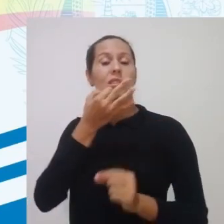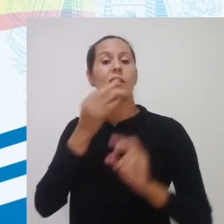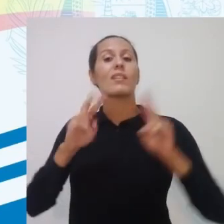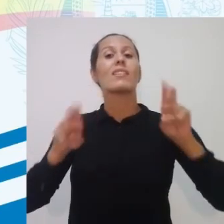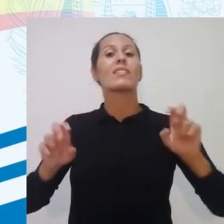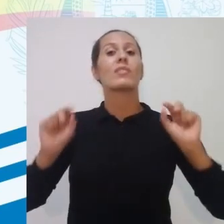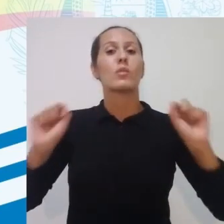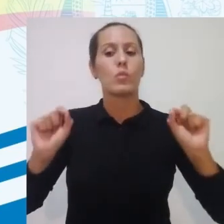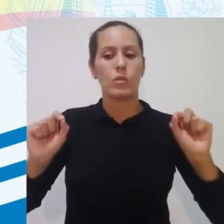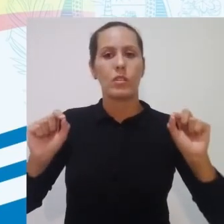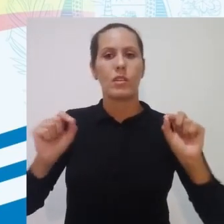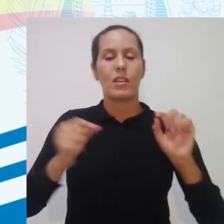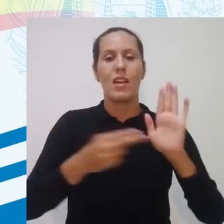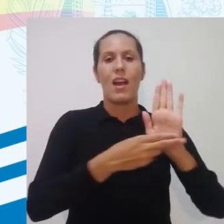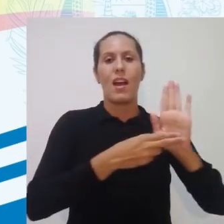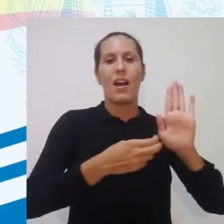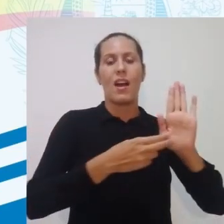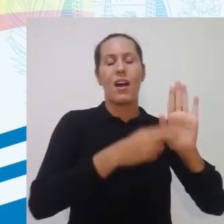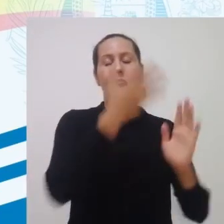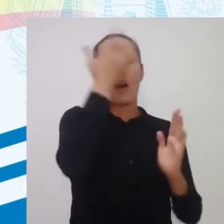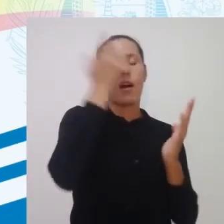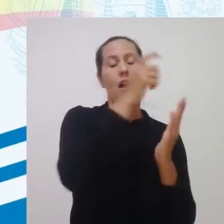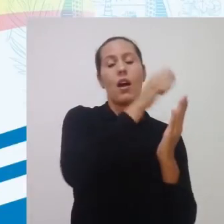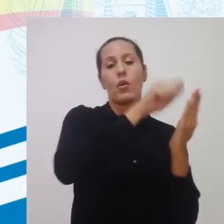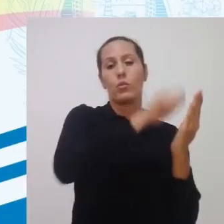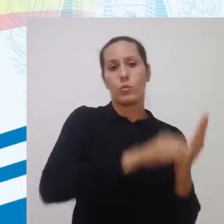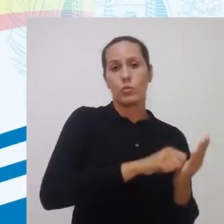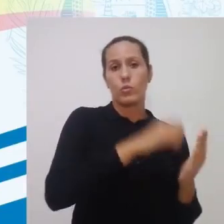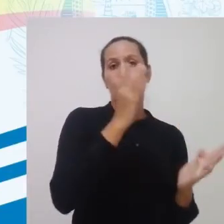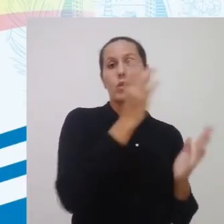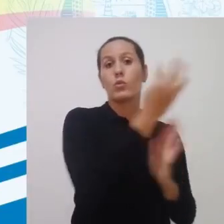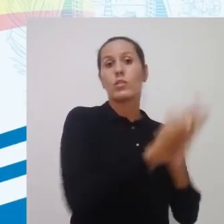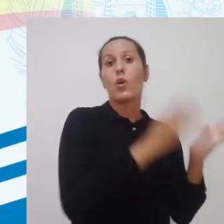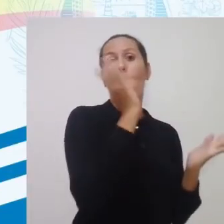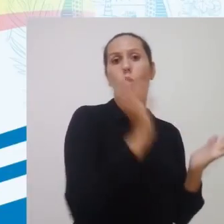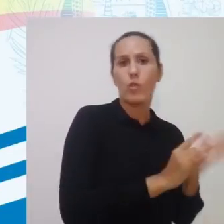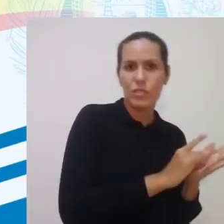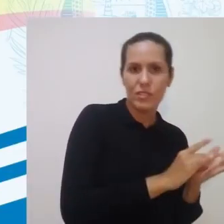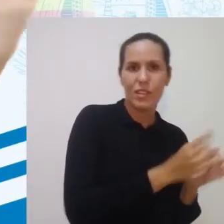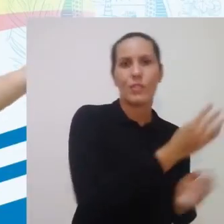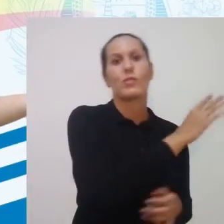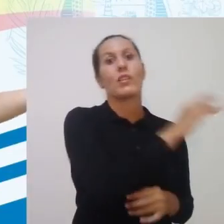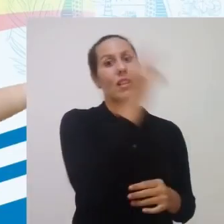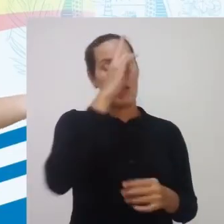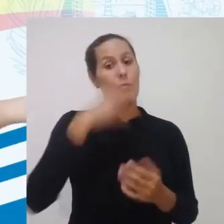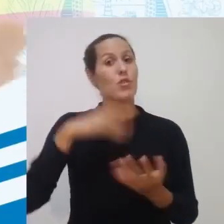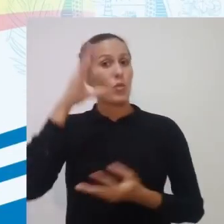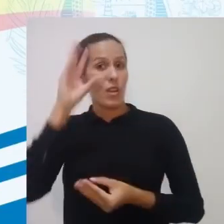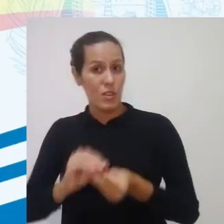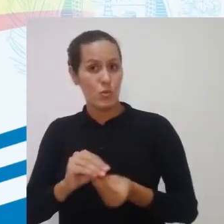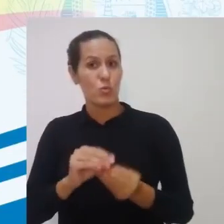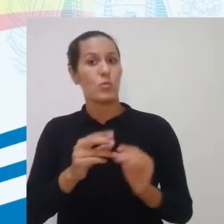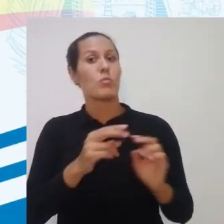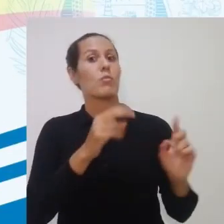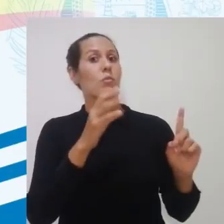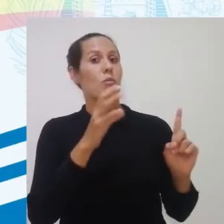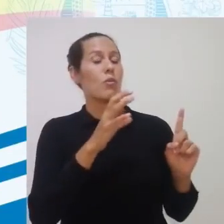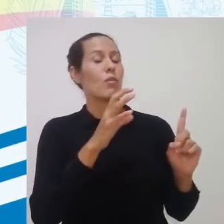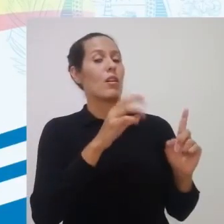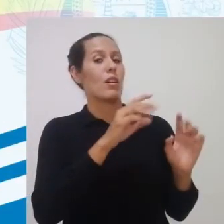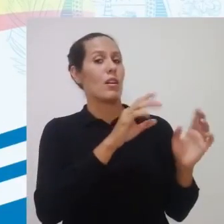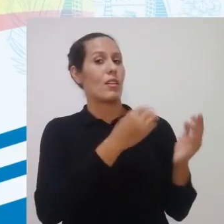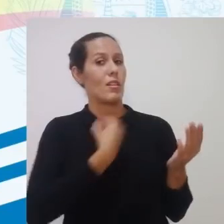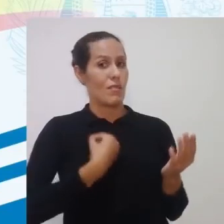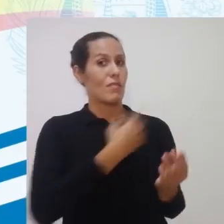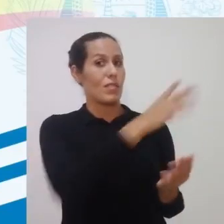cite, sobretudo, a autora do texto original. Seu resumo, na verdade, se reporta ao texto original dela. Então, se liga